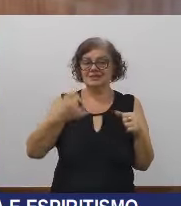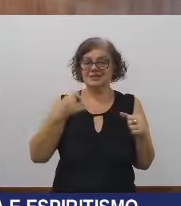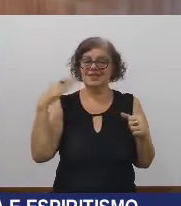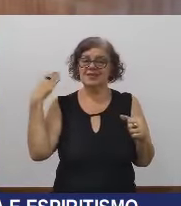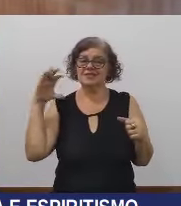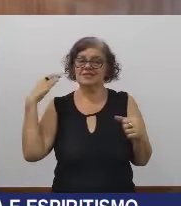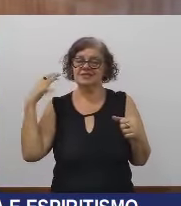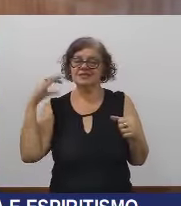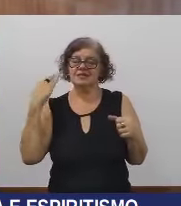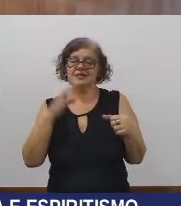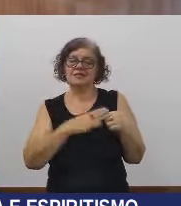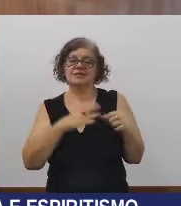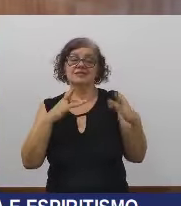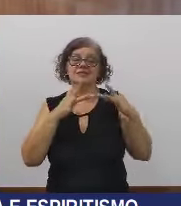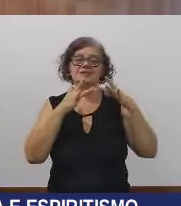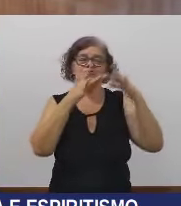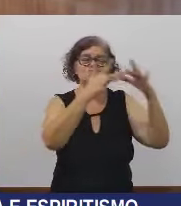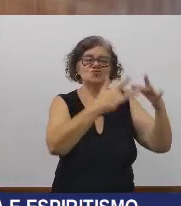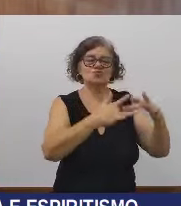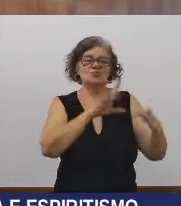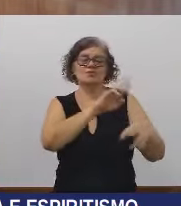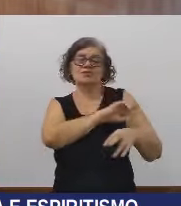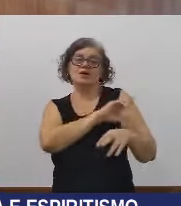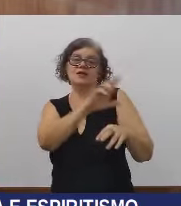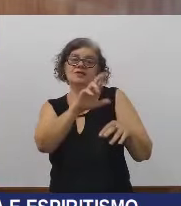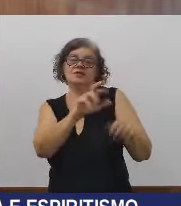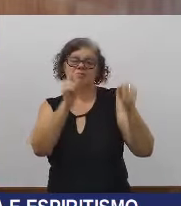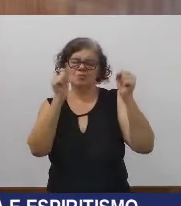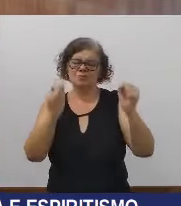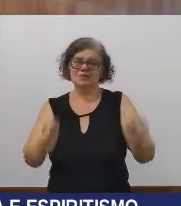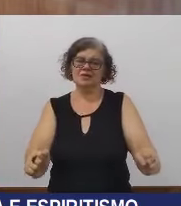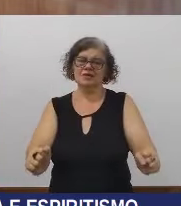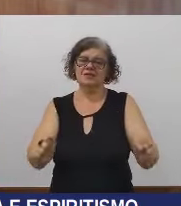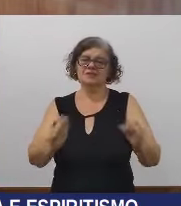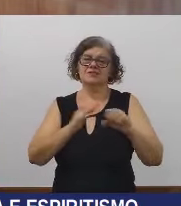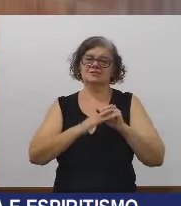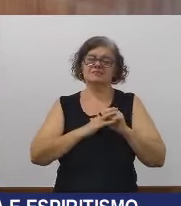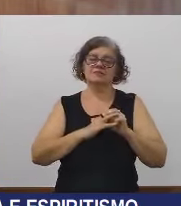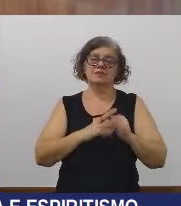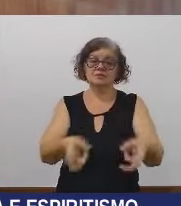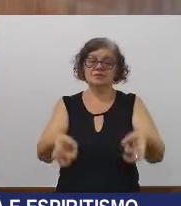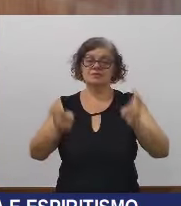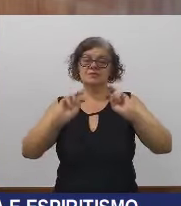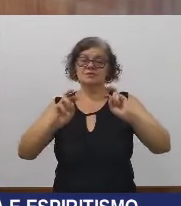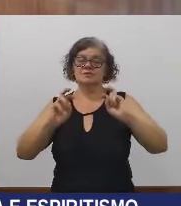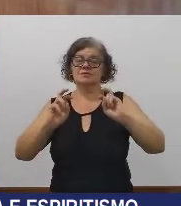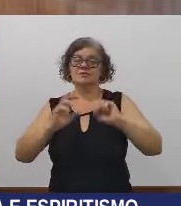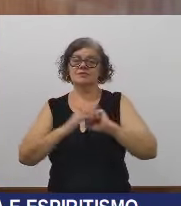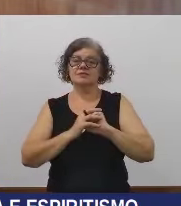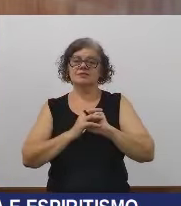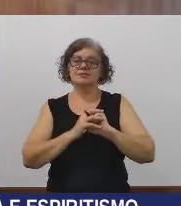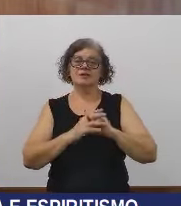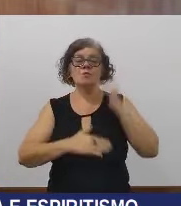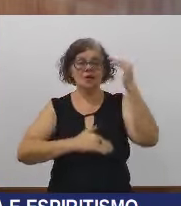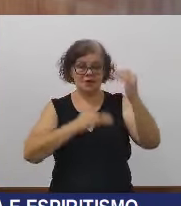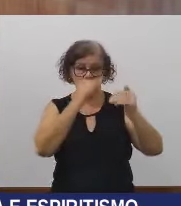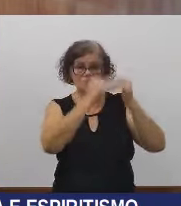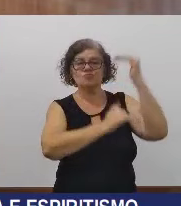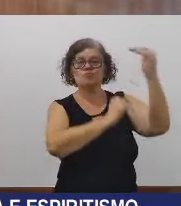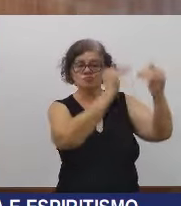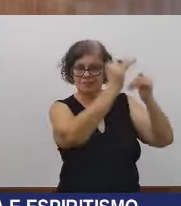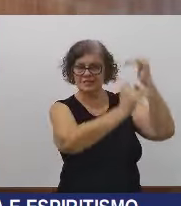Se a ciência, aliada à religião, pudesse fazer isso, nós estamos percebendo uma